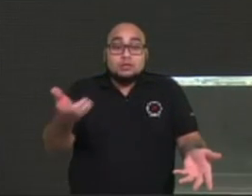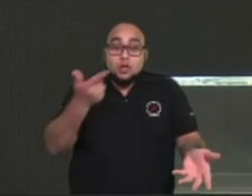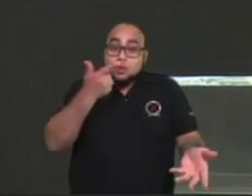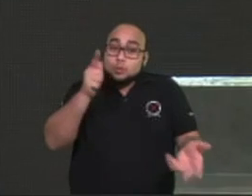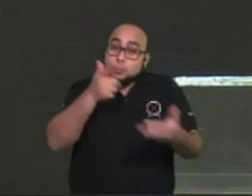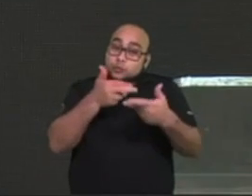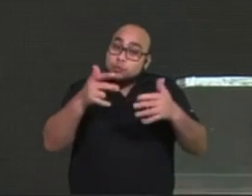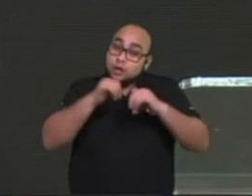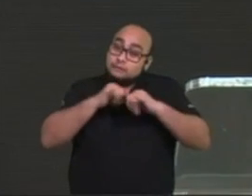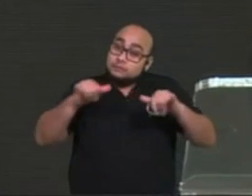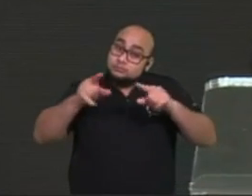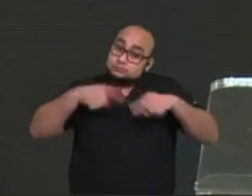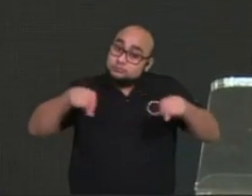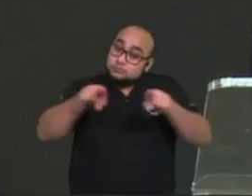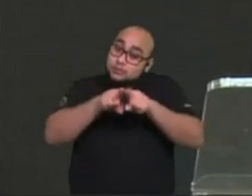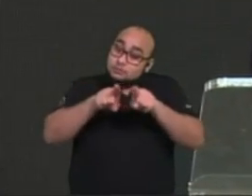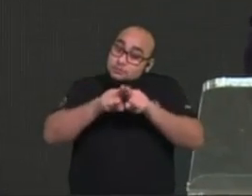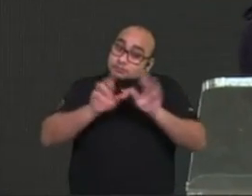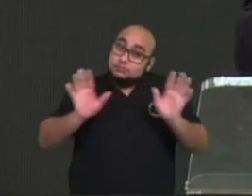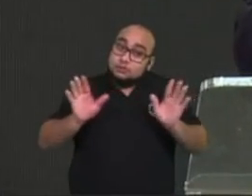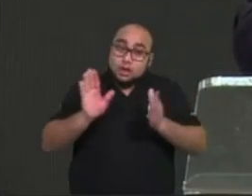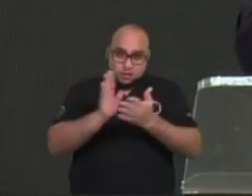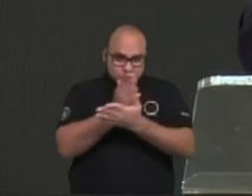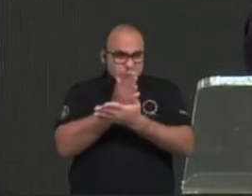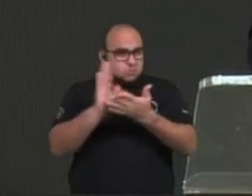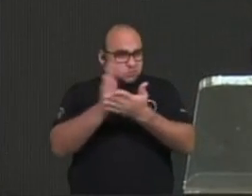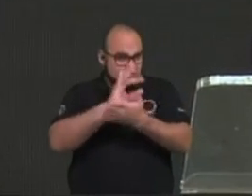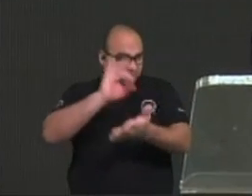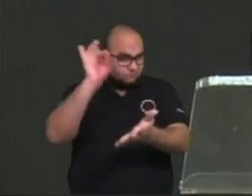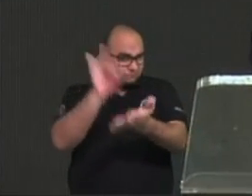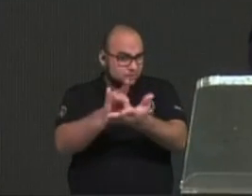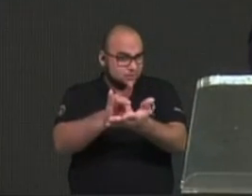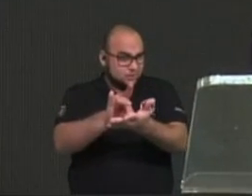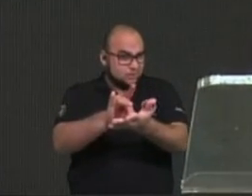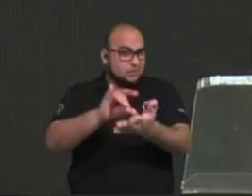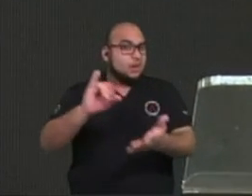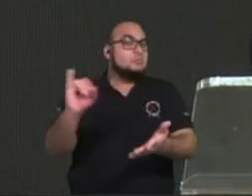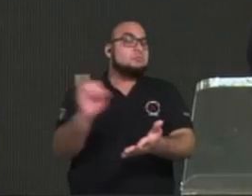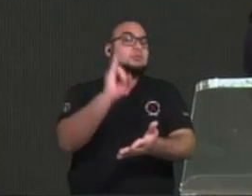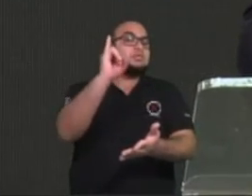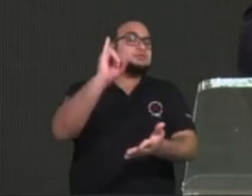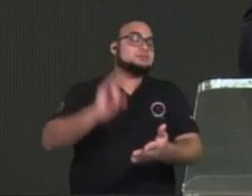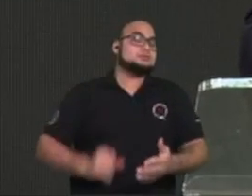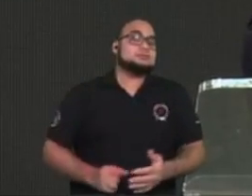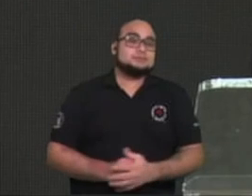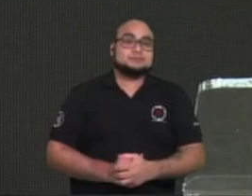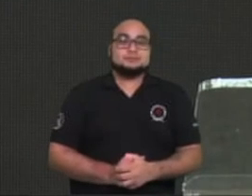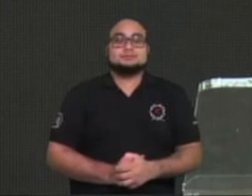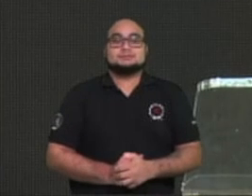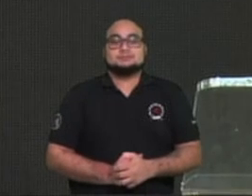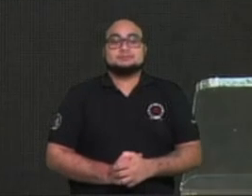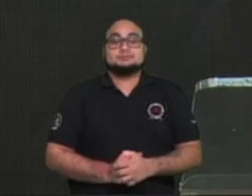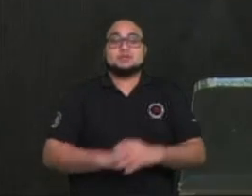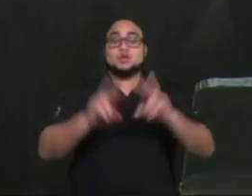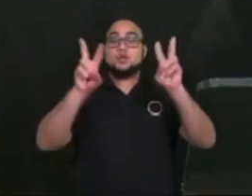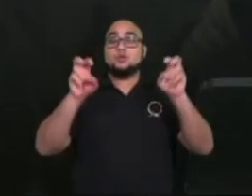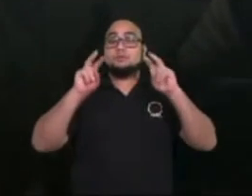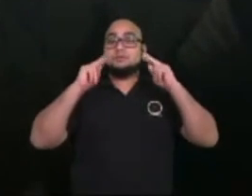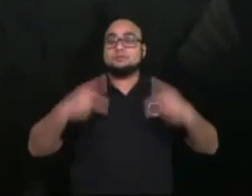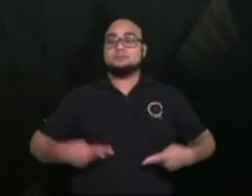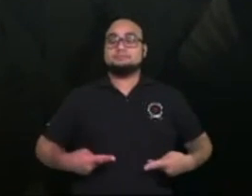coisa aqui para você algumas verdades fundamentais que diz respeito ao ser humano